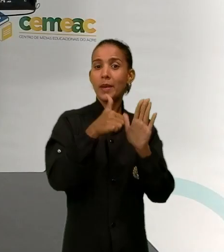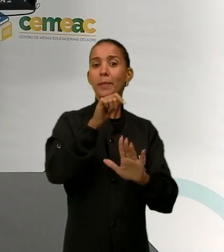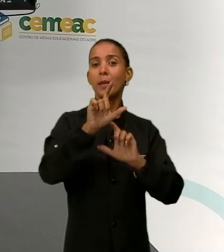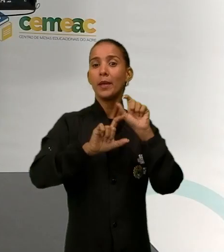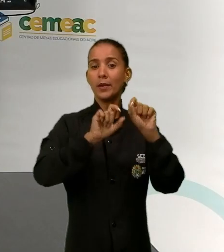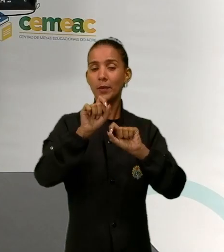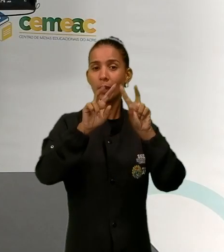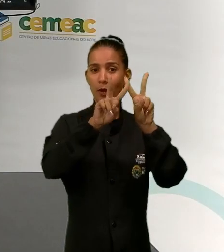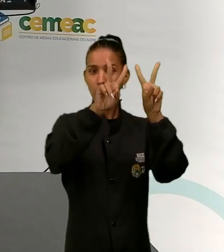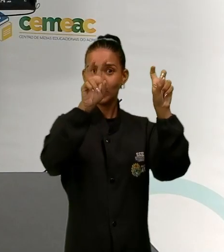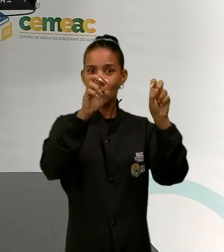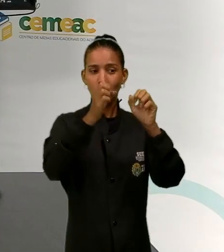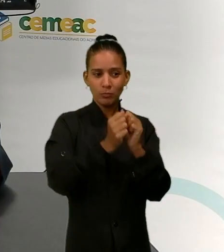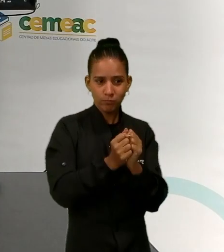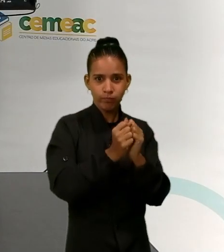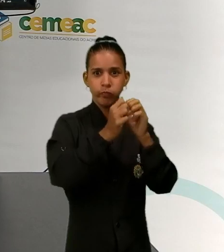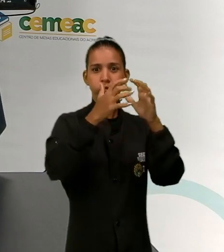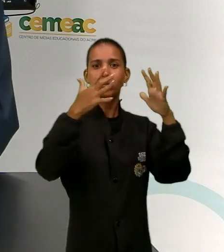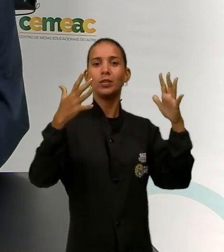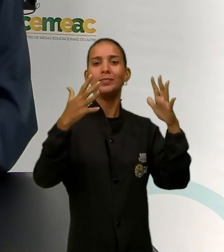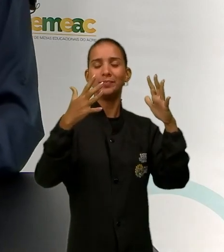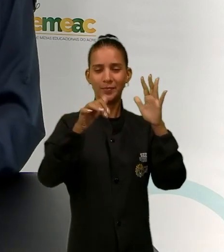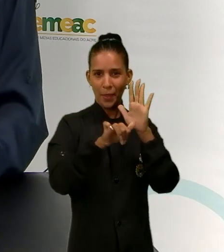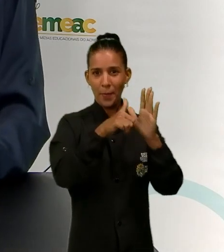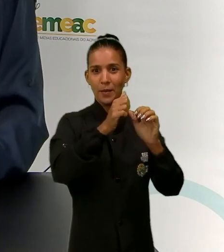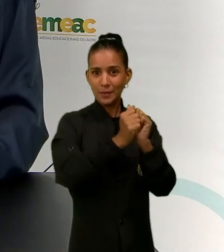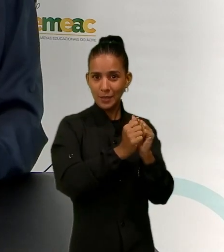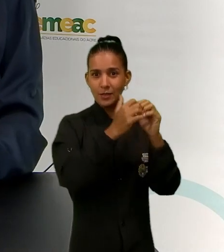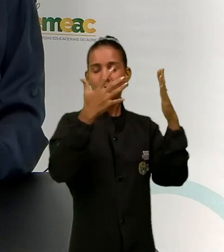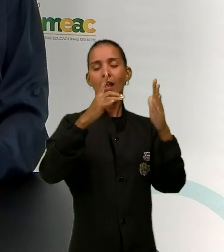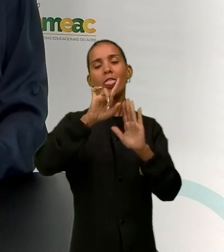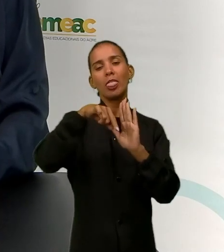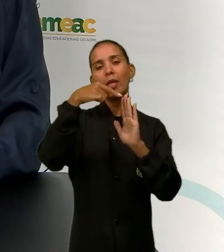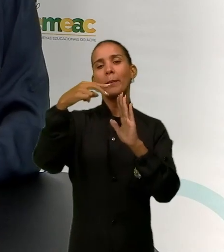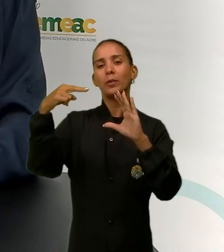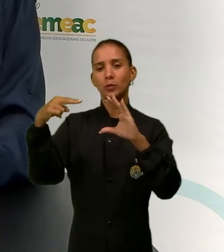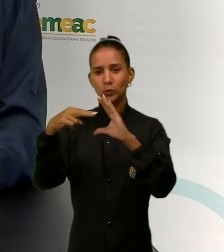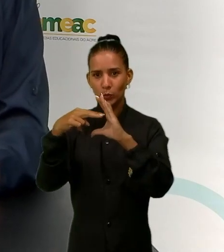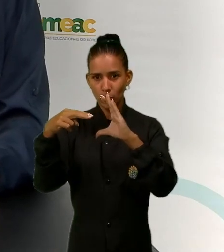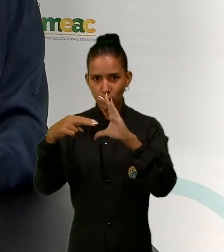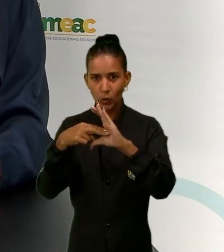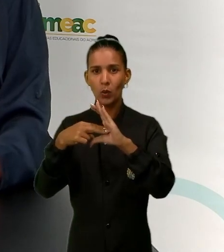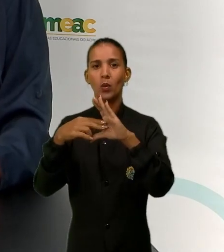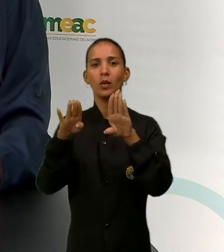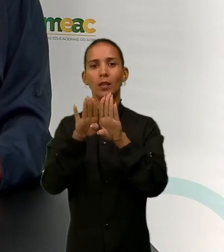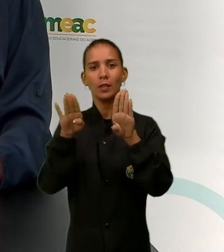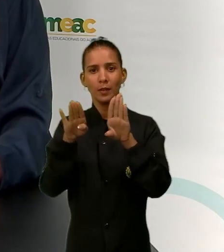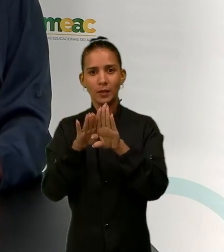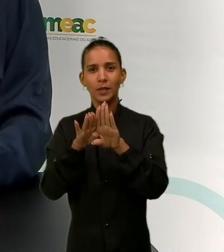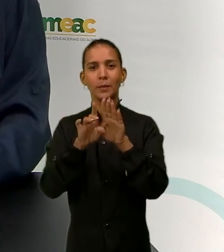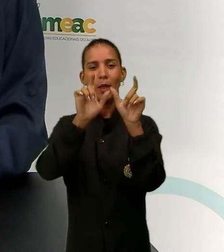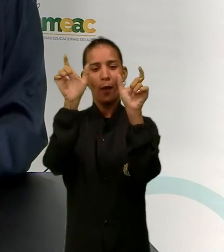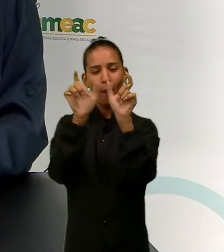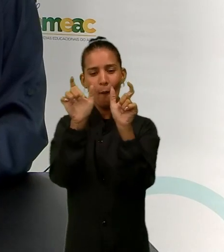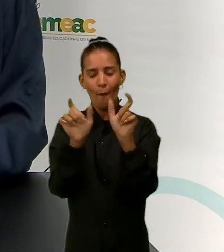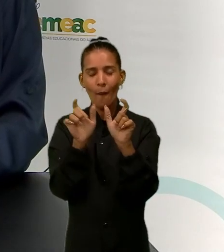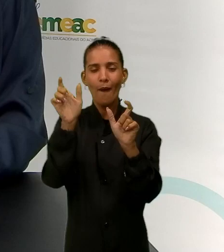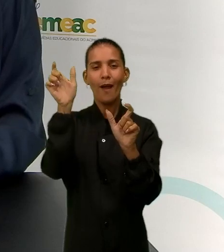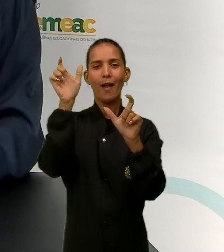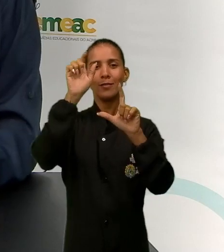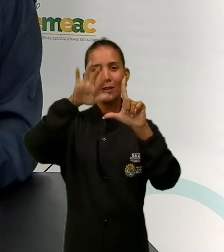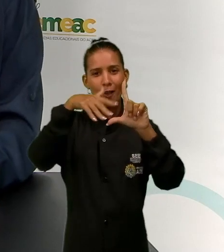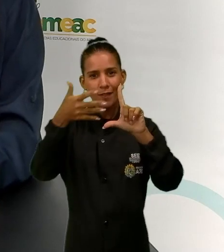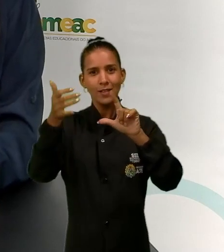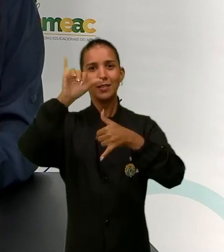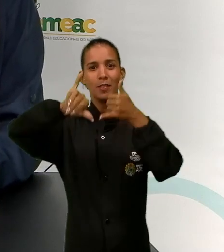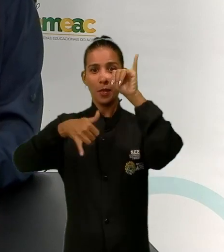grande explosão. Depois nós vimos ali a questão da nucleossíntese, dos elementos da tabela periódica. Nós também vimos ali